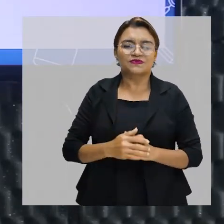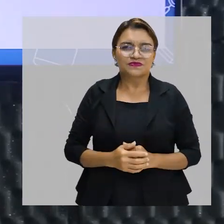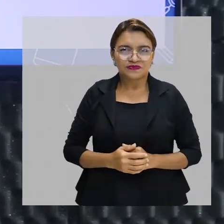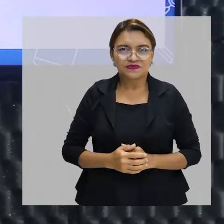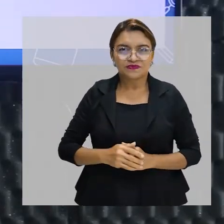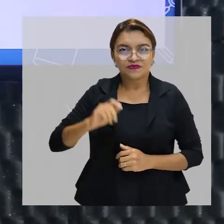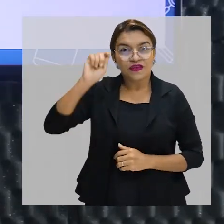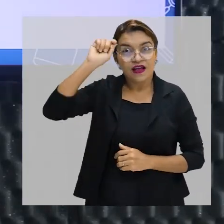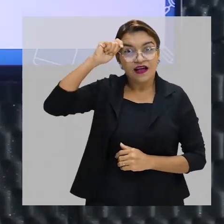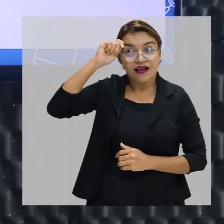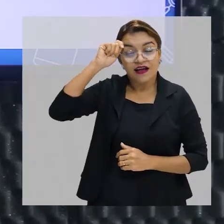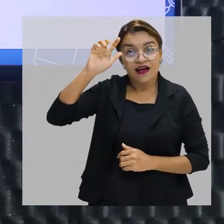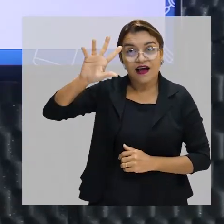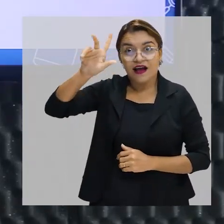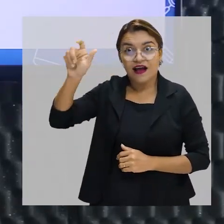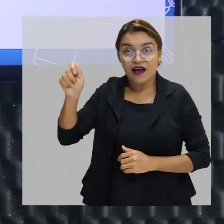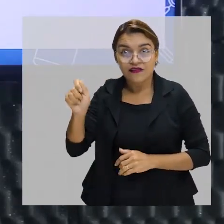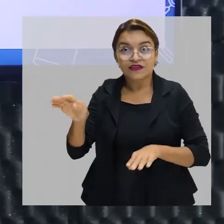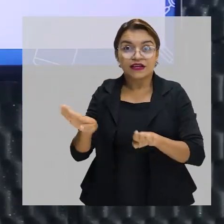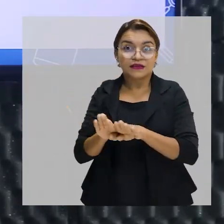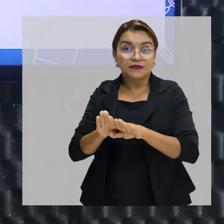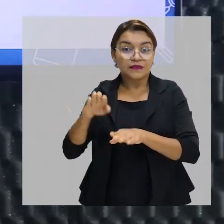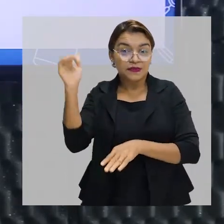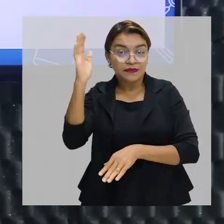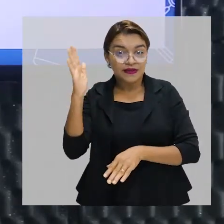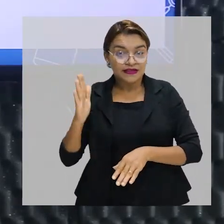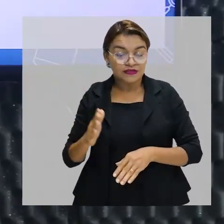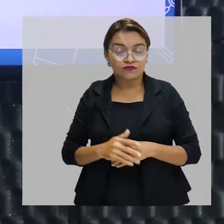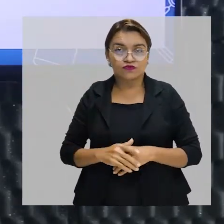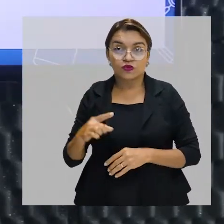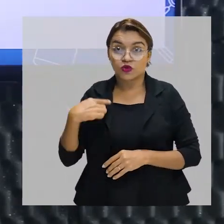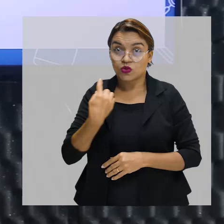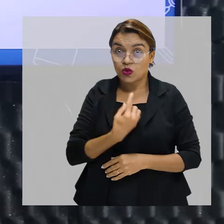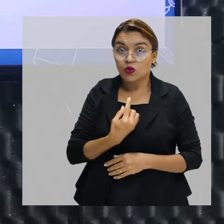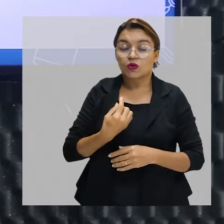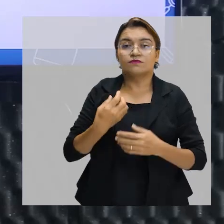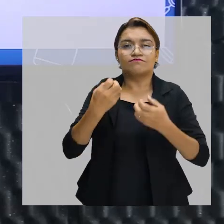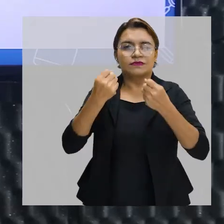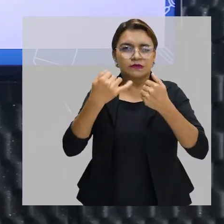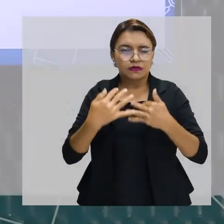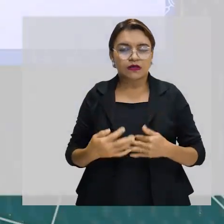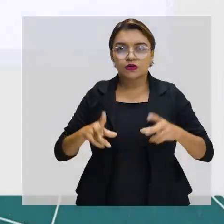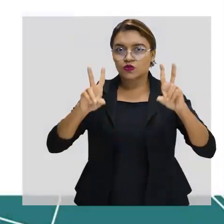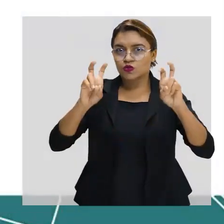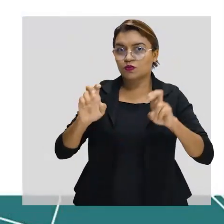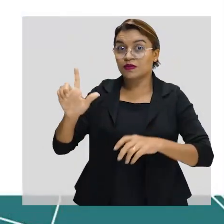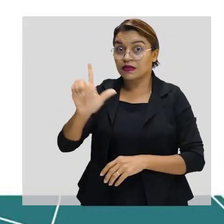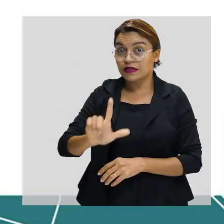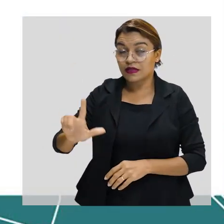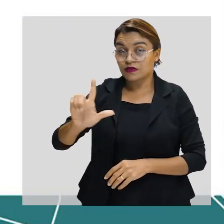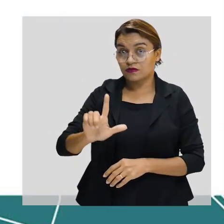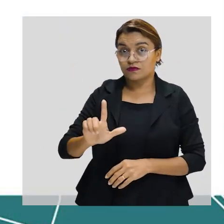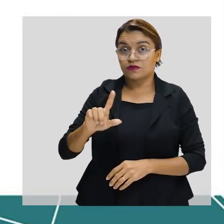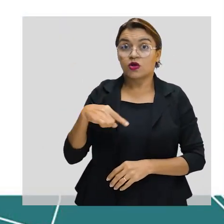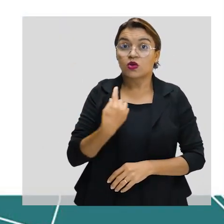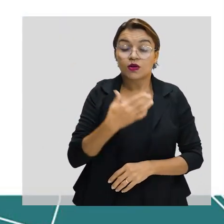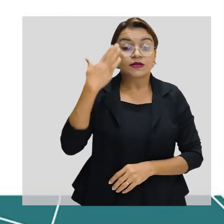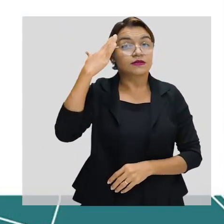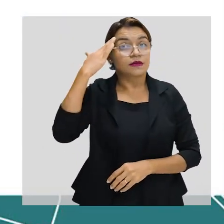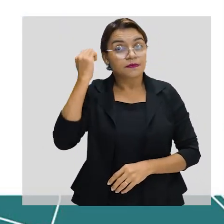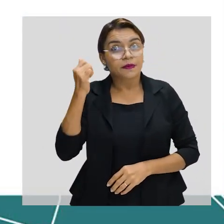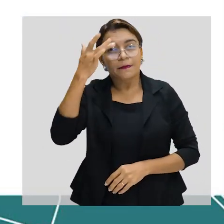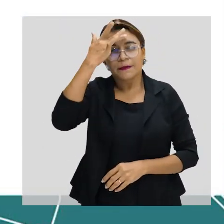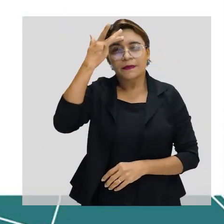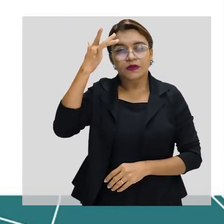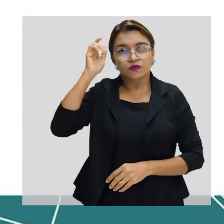África e Brasil. Nós vamos falar de literatura. Nós sabemos que os africanos